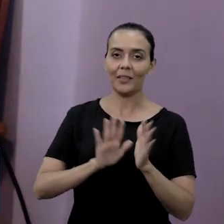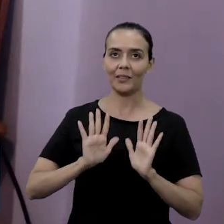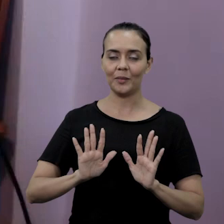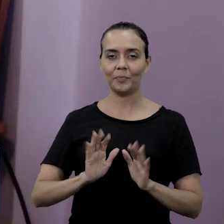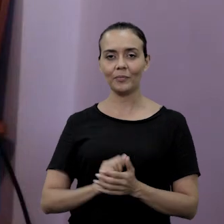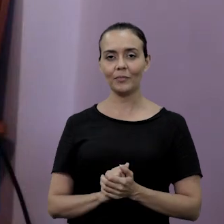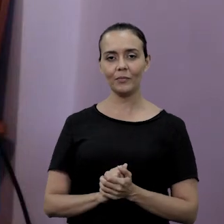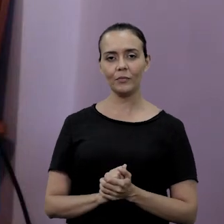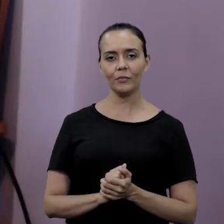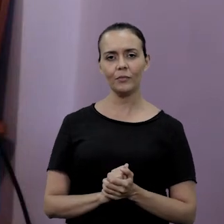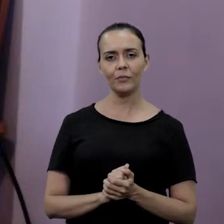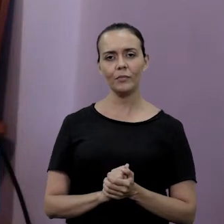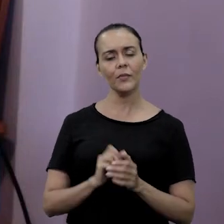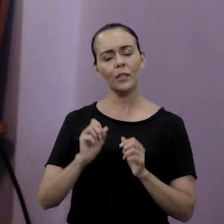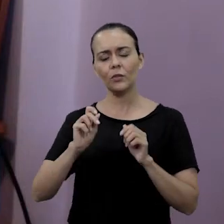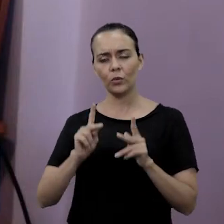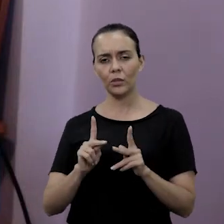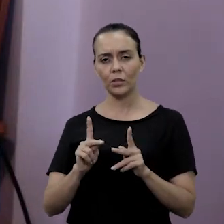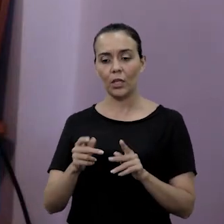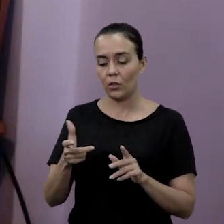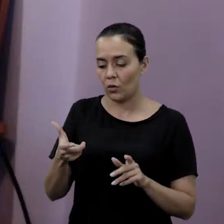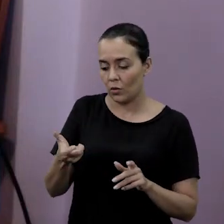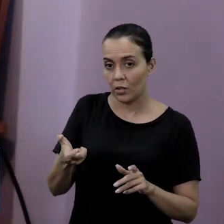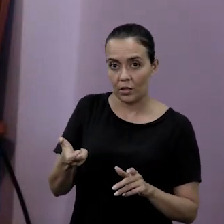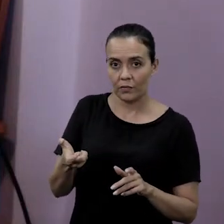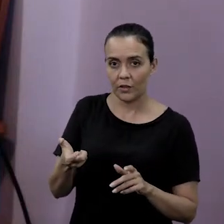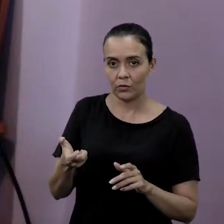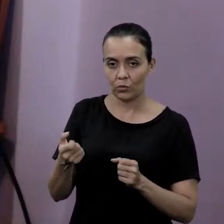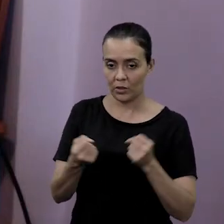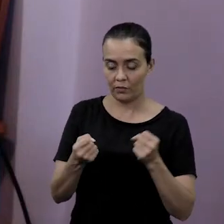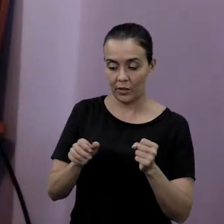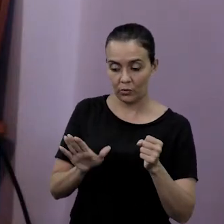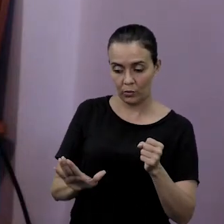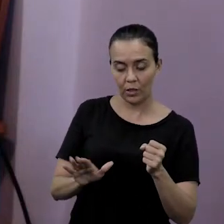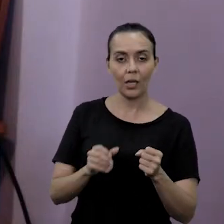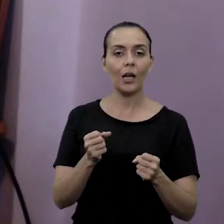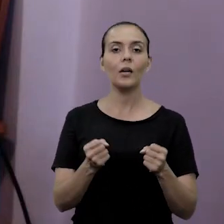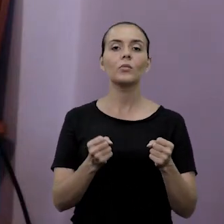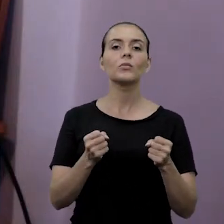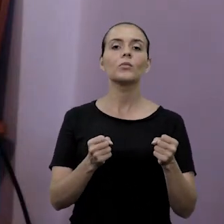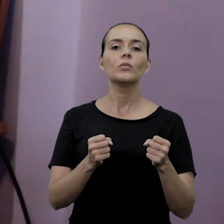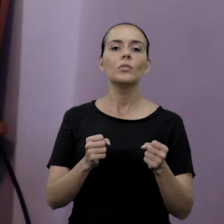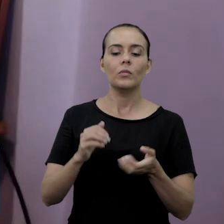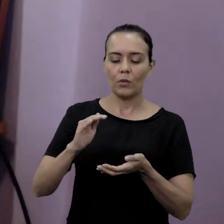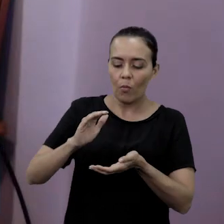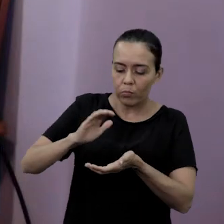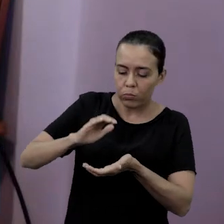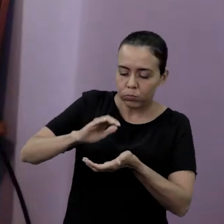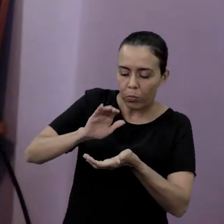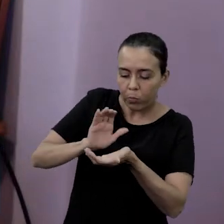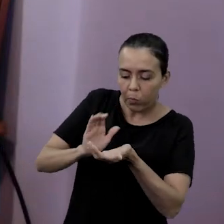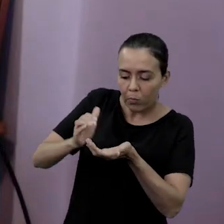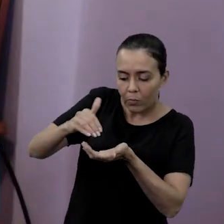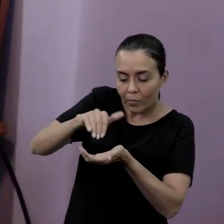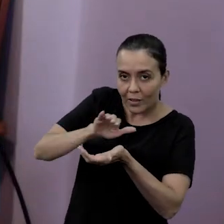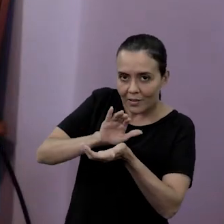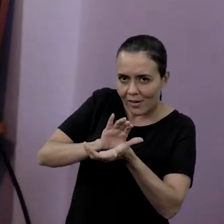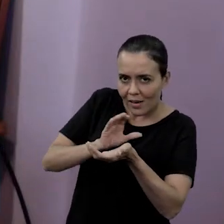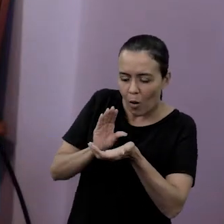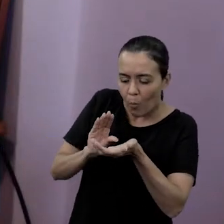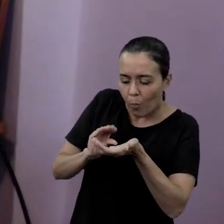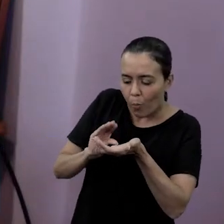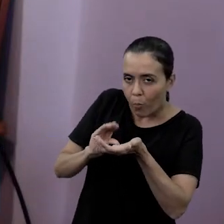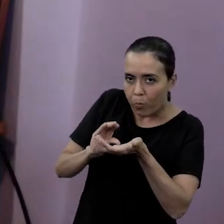E do meu gravador, então eu embarcava o gravador no carro, fazia um nicho ali, macio, um